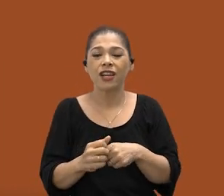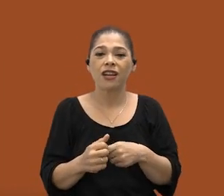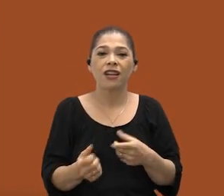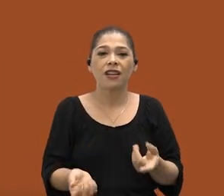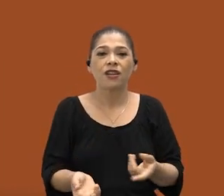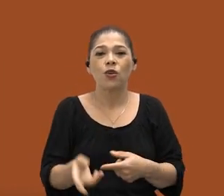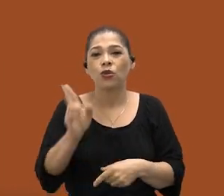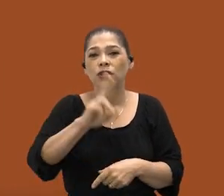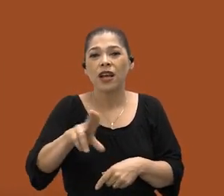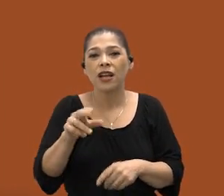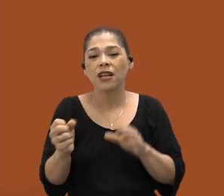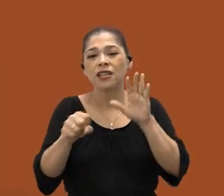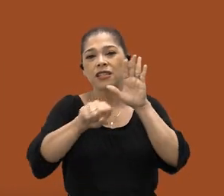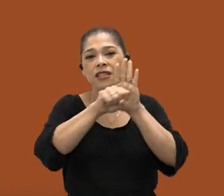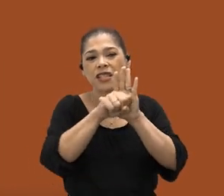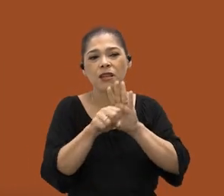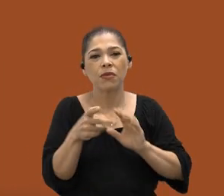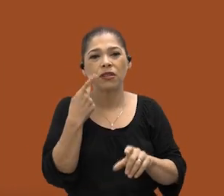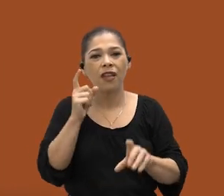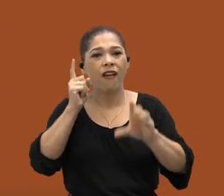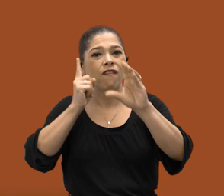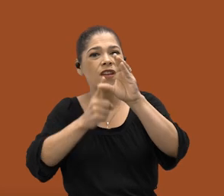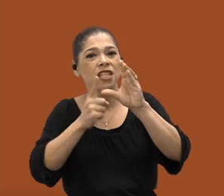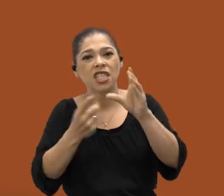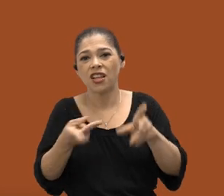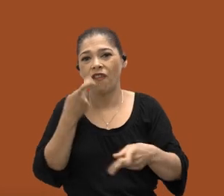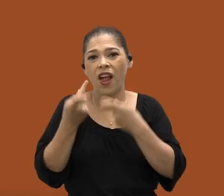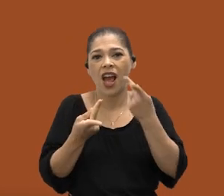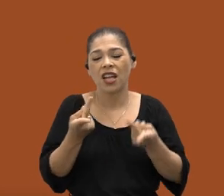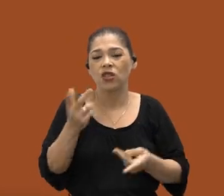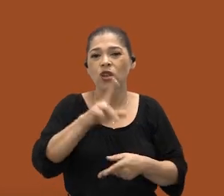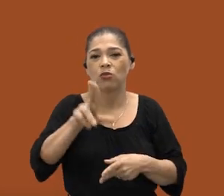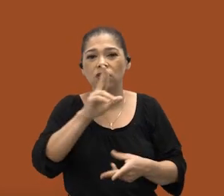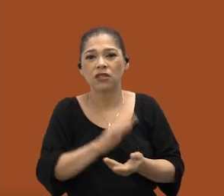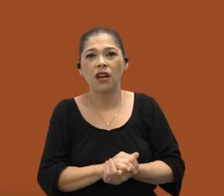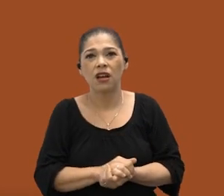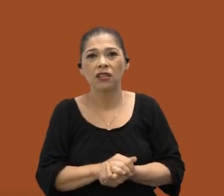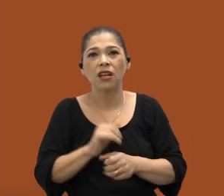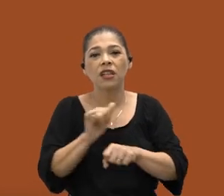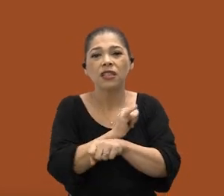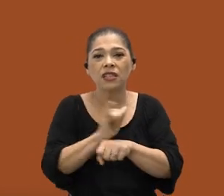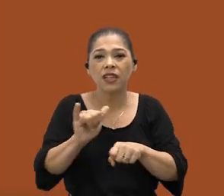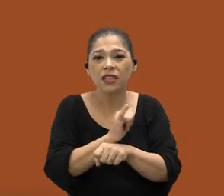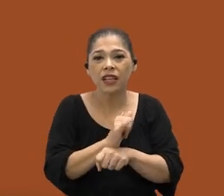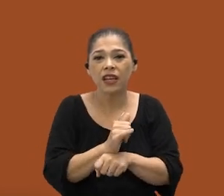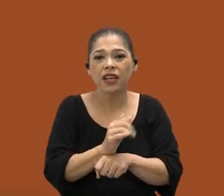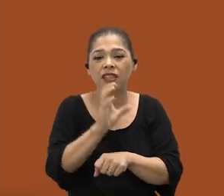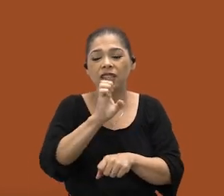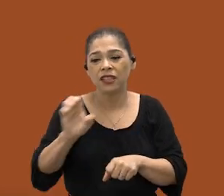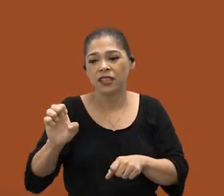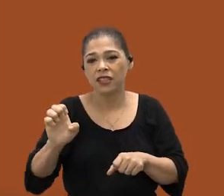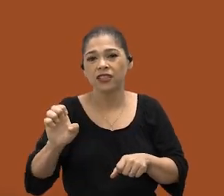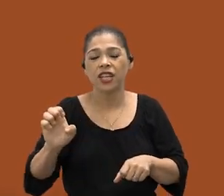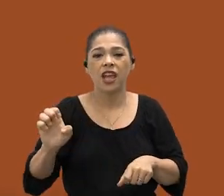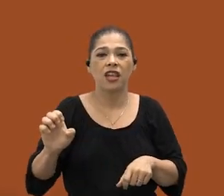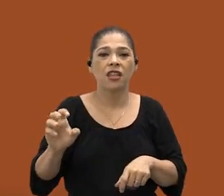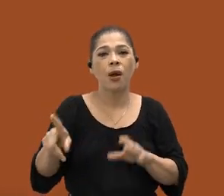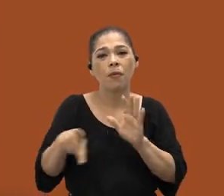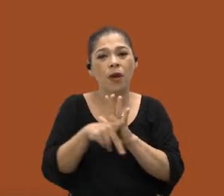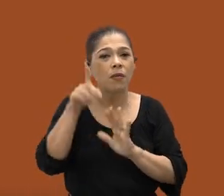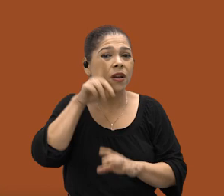usar símbolos fascistas e dizer que não tava usando então é uma estratégia bem comum na extrema direita norte-americana e aqui